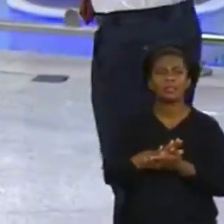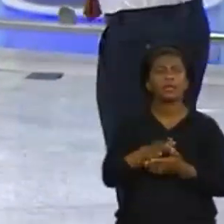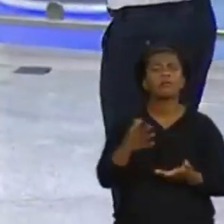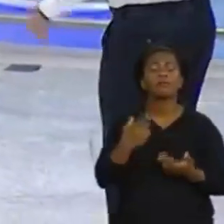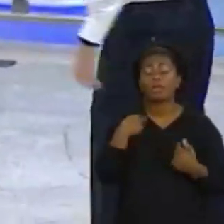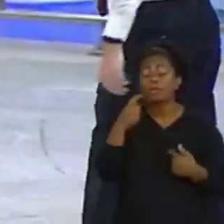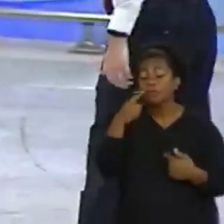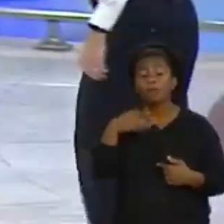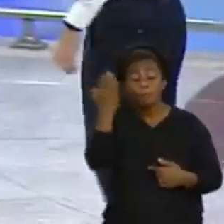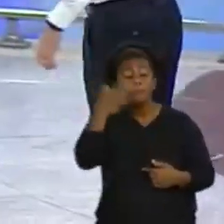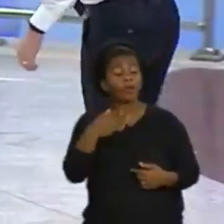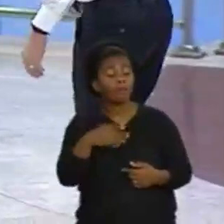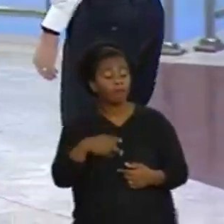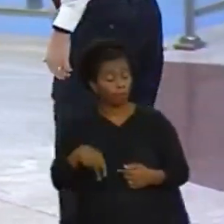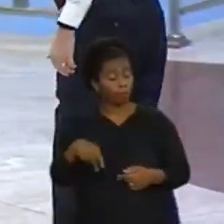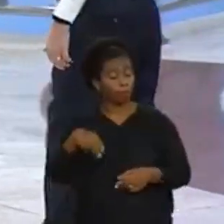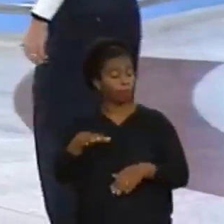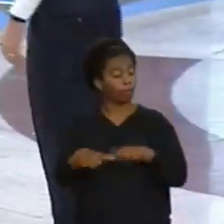Vem cá, senhora.